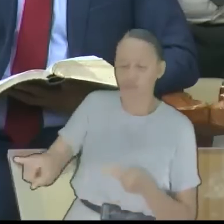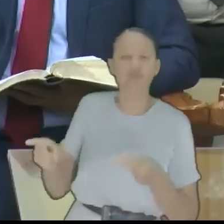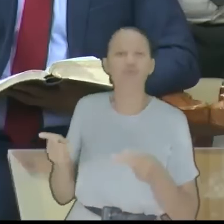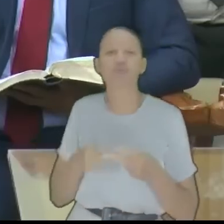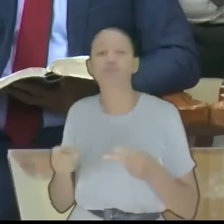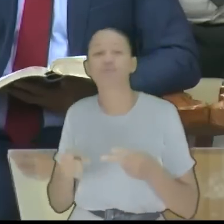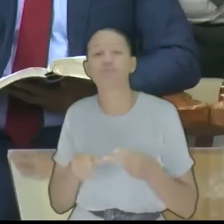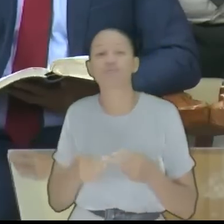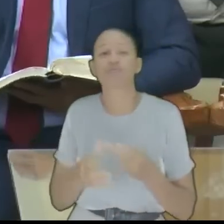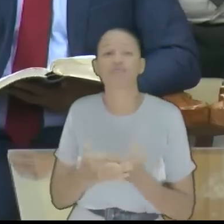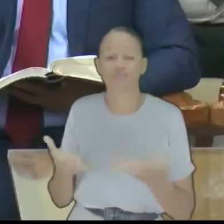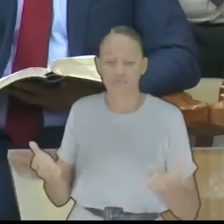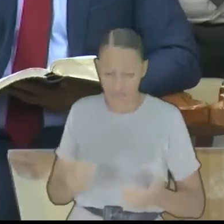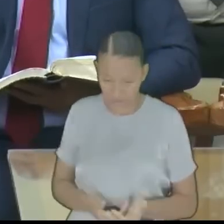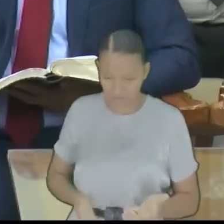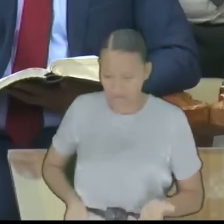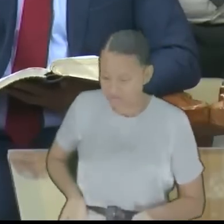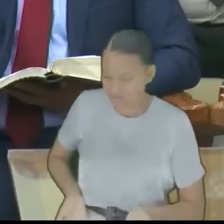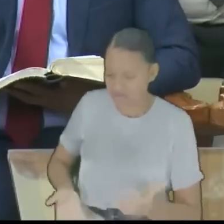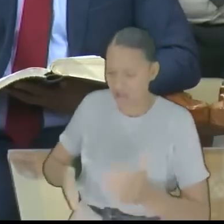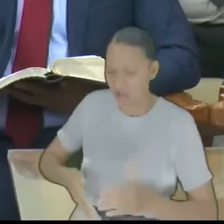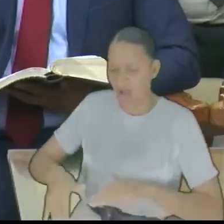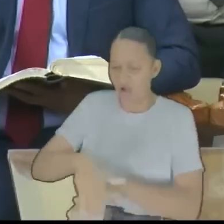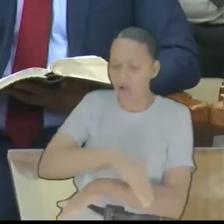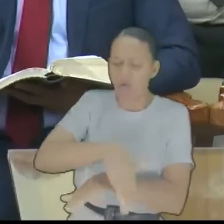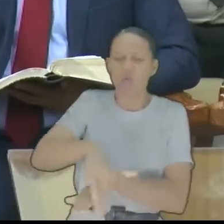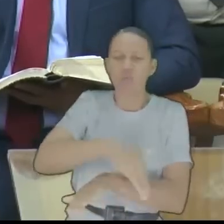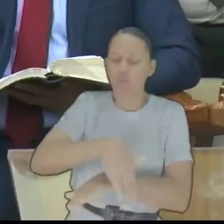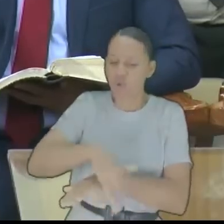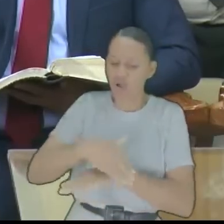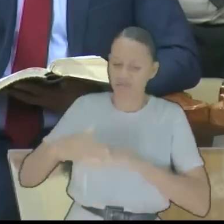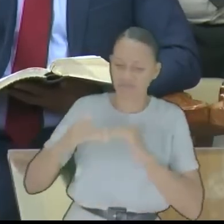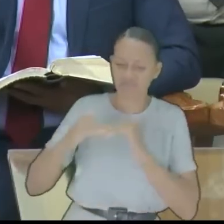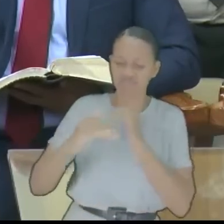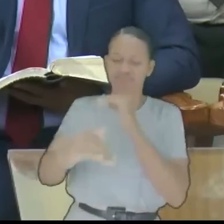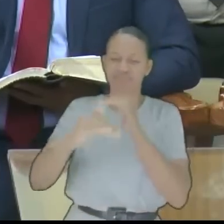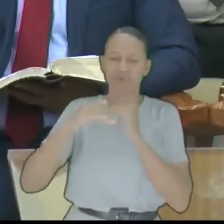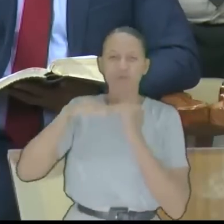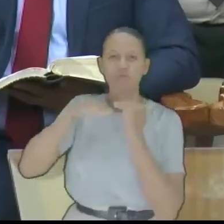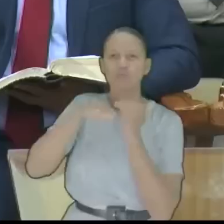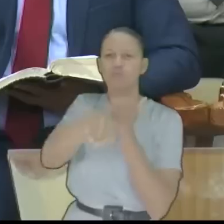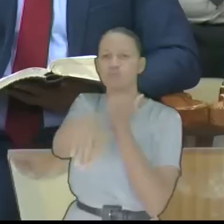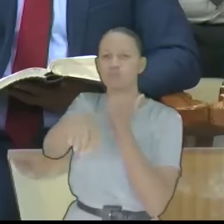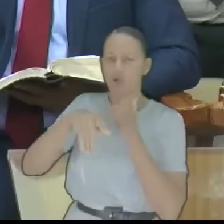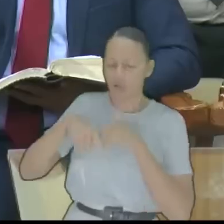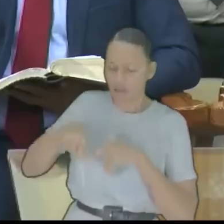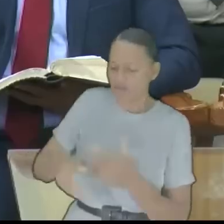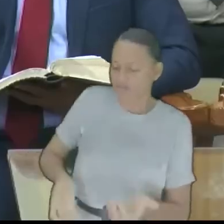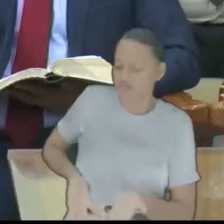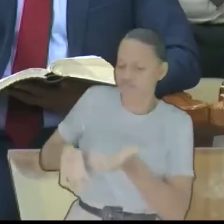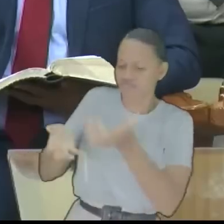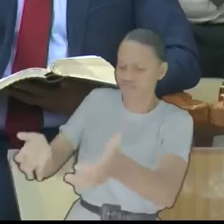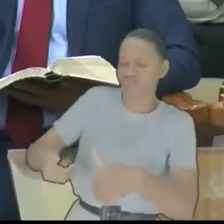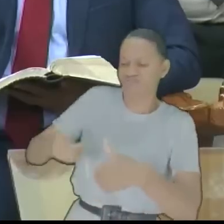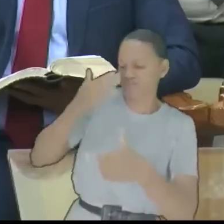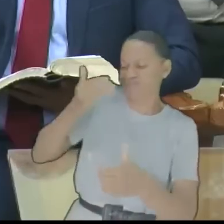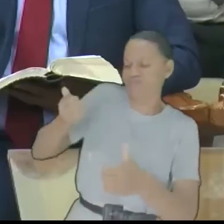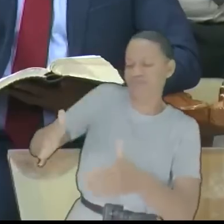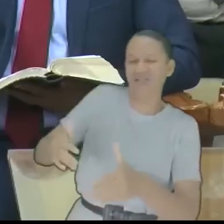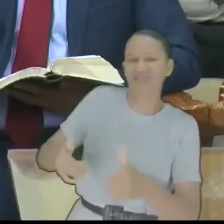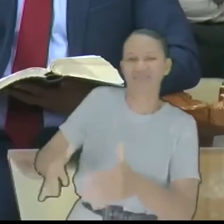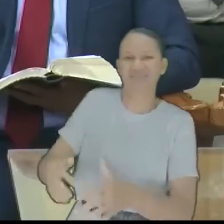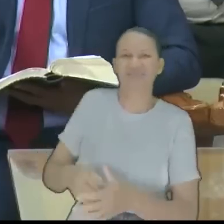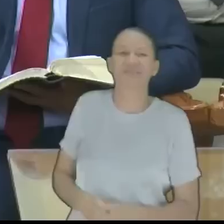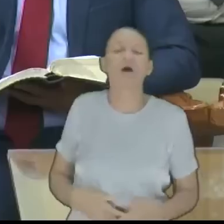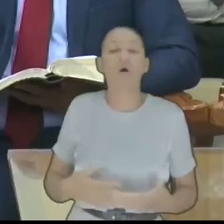era deixar na beira da estrada. Os bebês abandonados. Tinha 2 opções para essas crianças: ou as